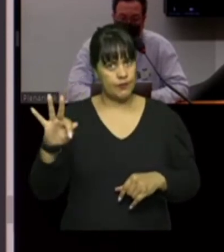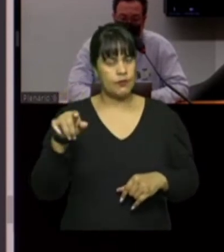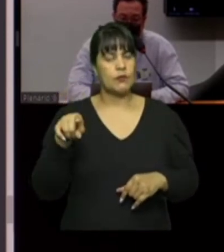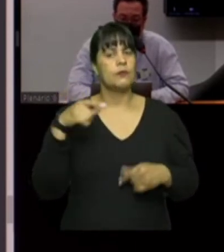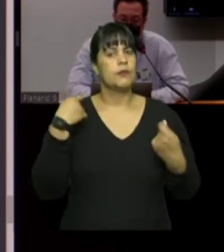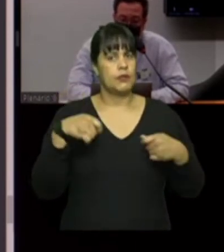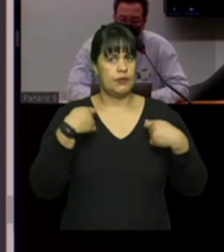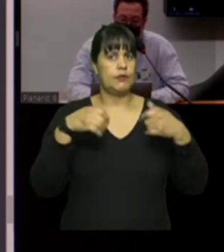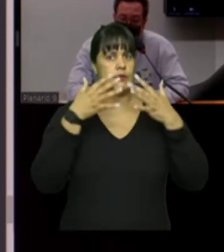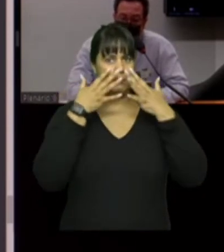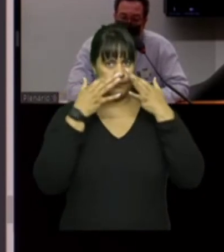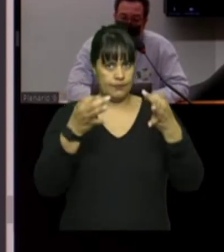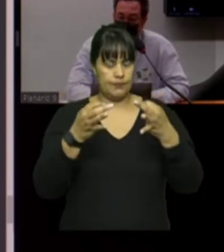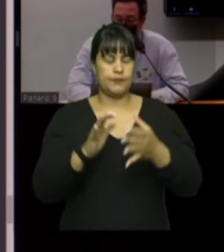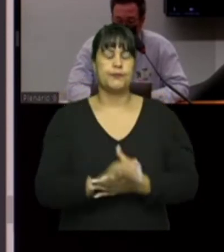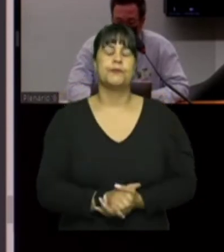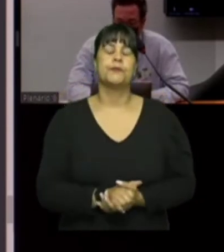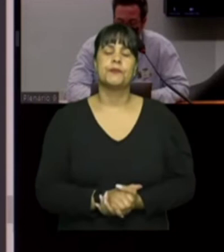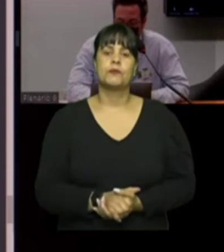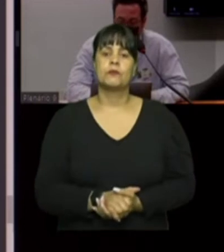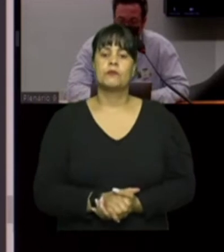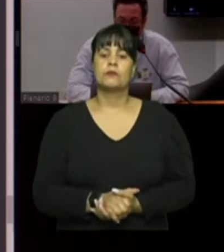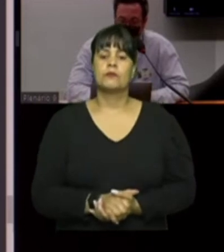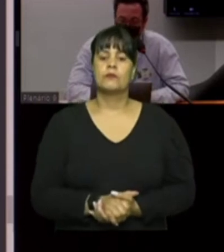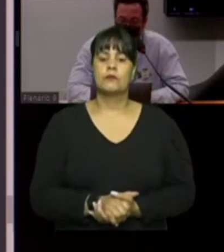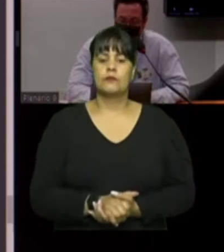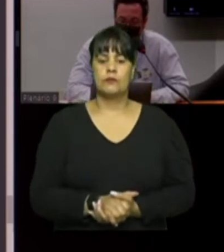preste atenção. Então,